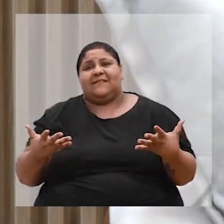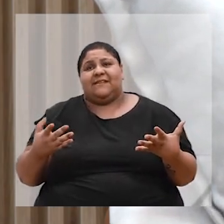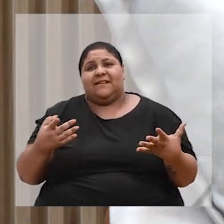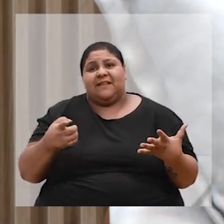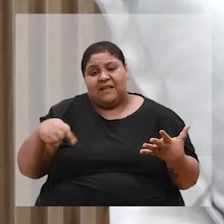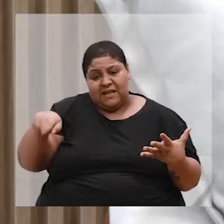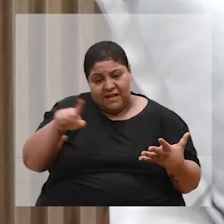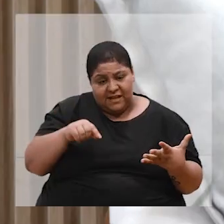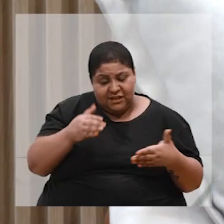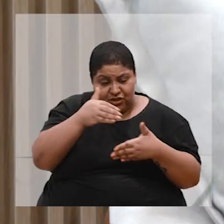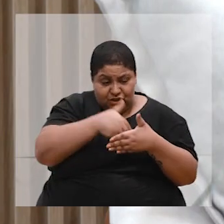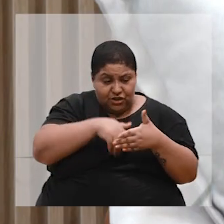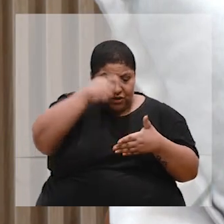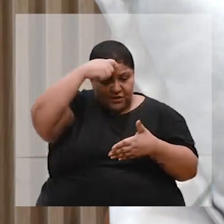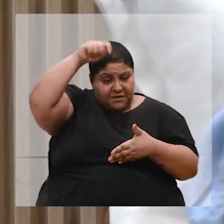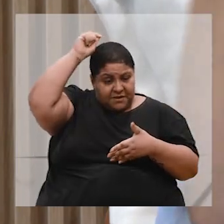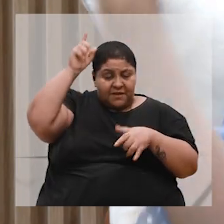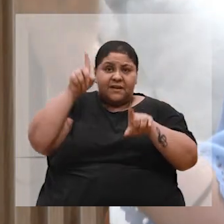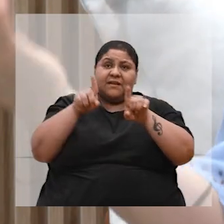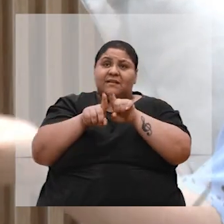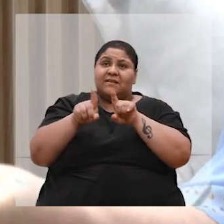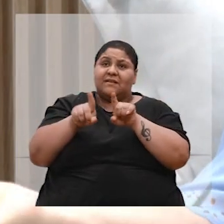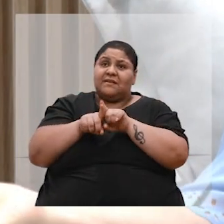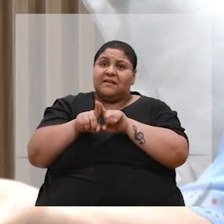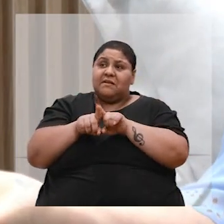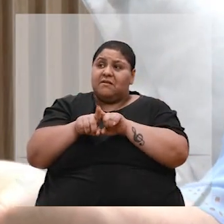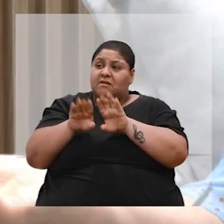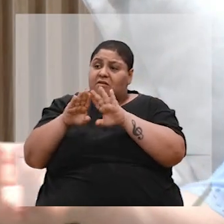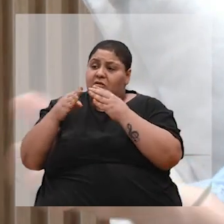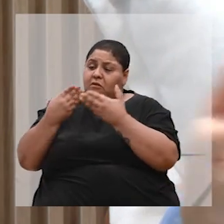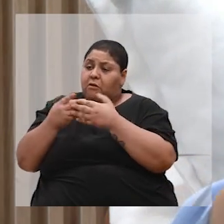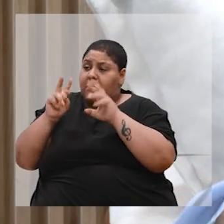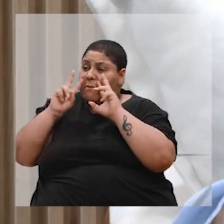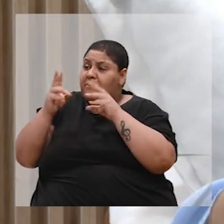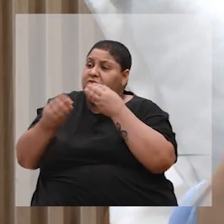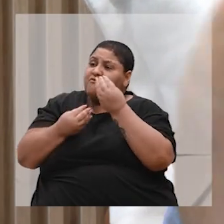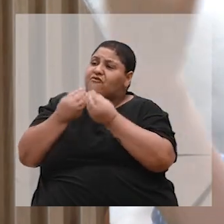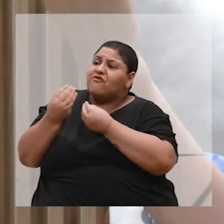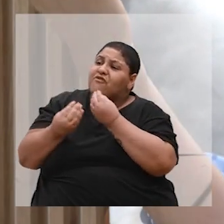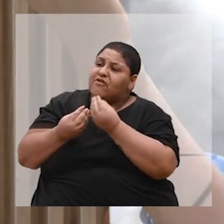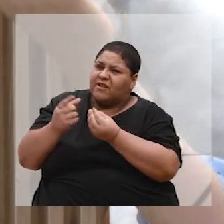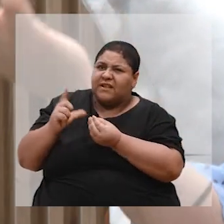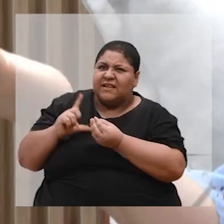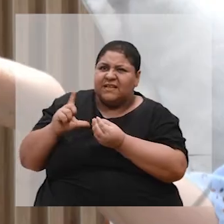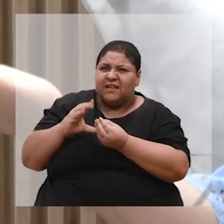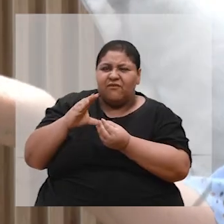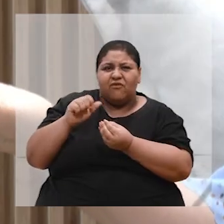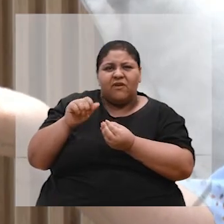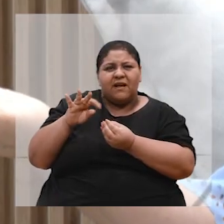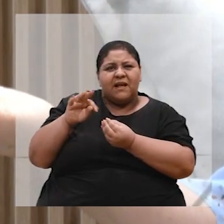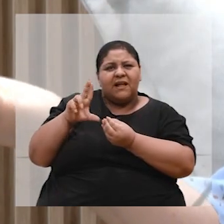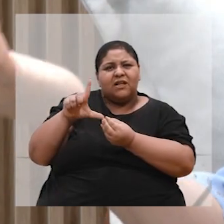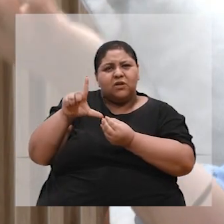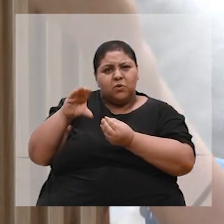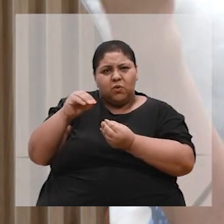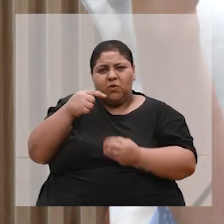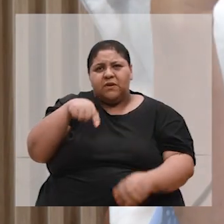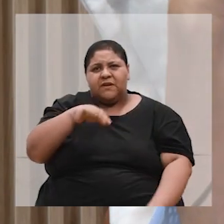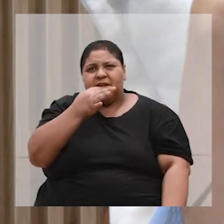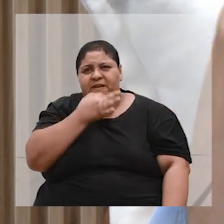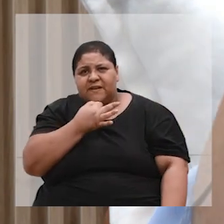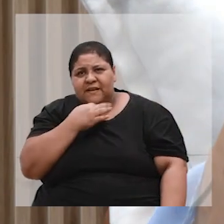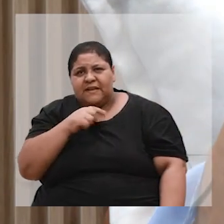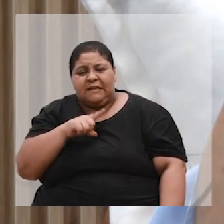E a gente que está na UX também indo na escola para ver como é. A gente esteve no Catulo, aqui em Caxias, né? A